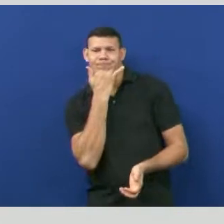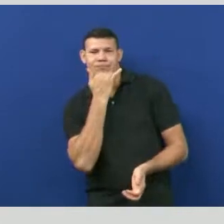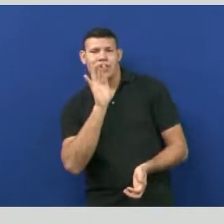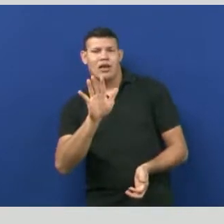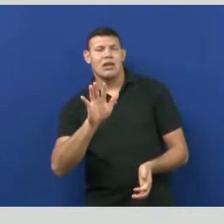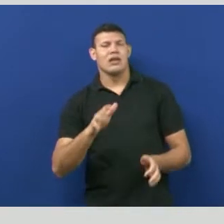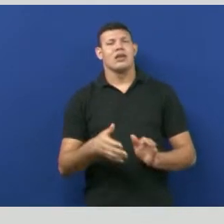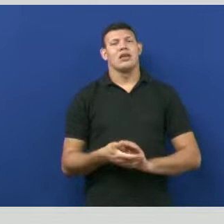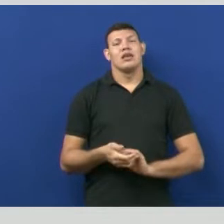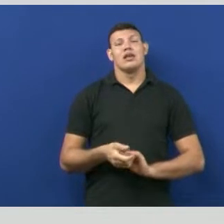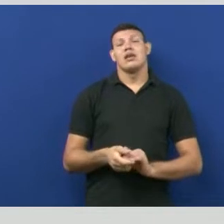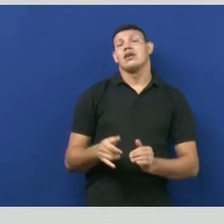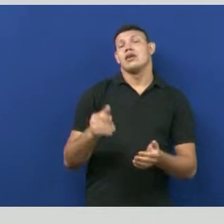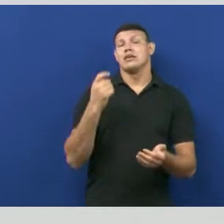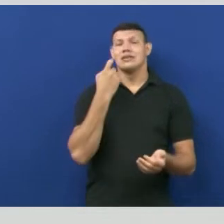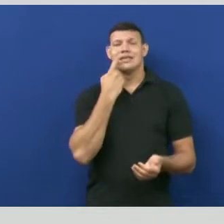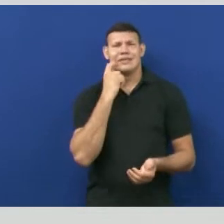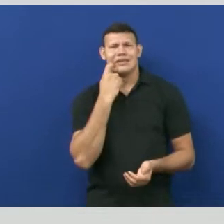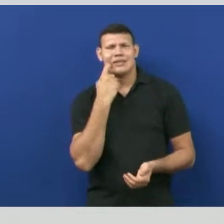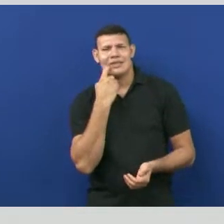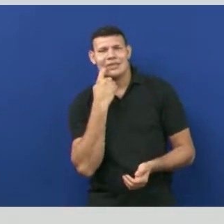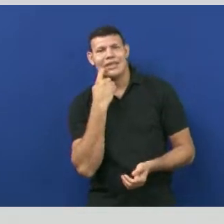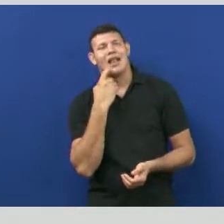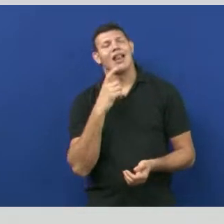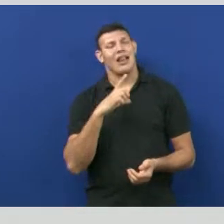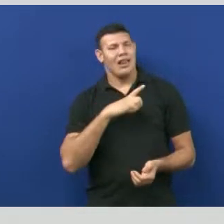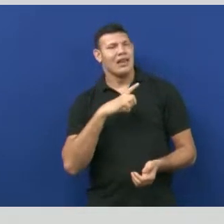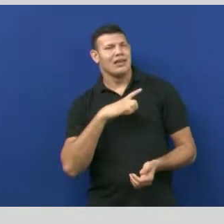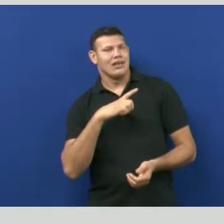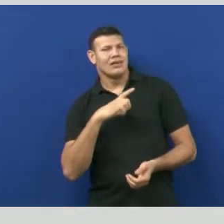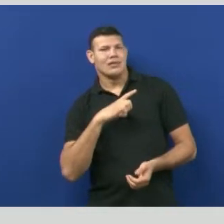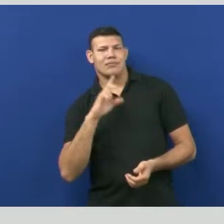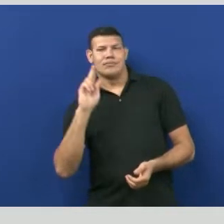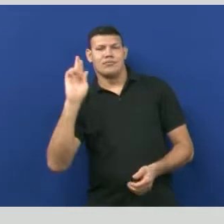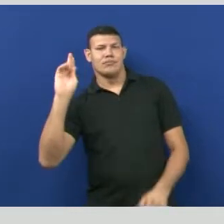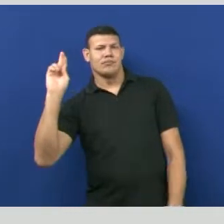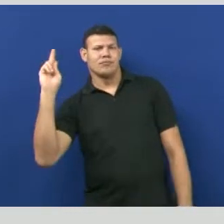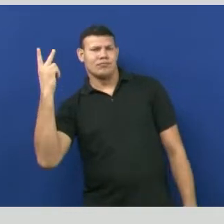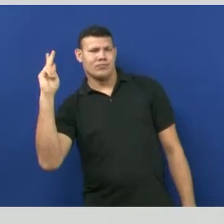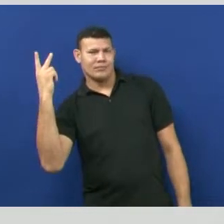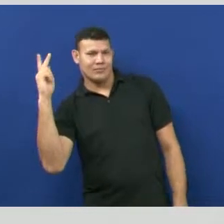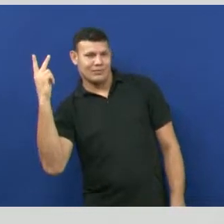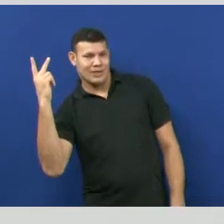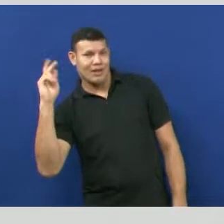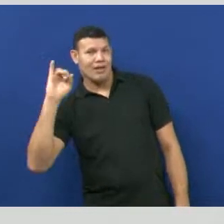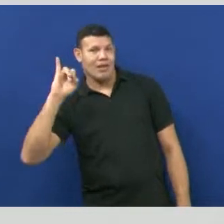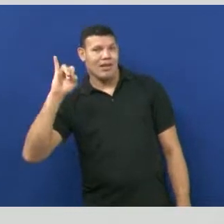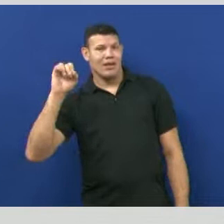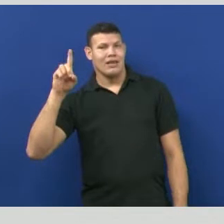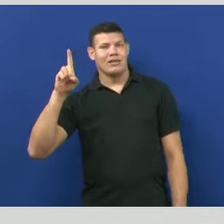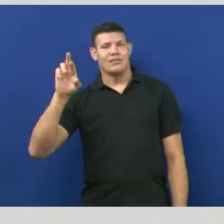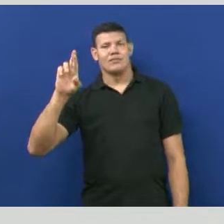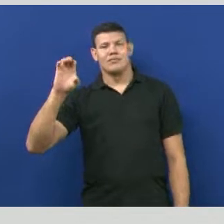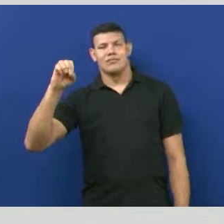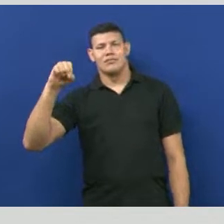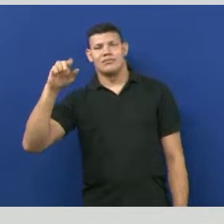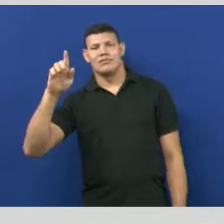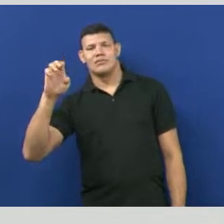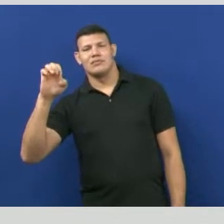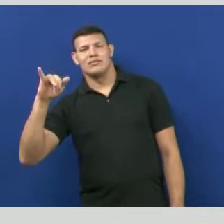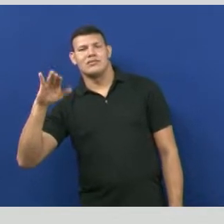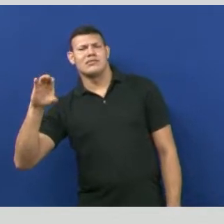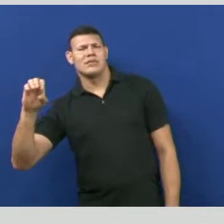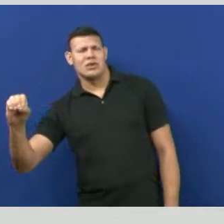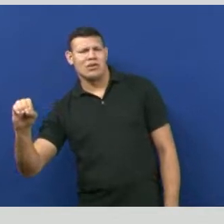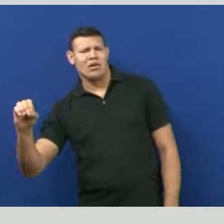eles possuem o hidrogênio como seu primeiro elemento. E ao tentarmos dissolver um ácido na